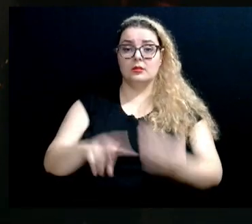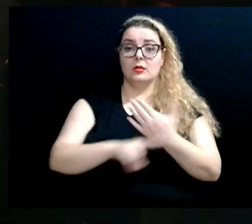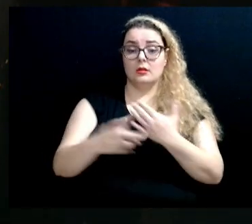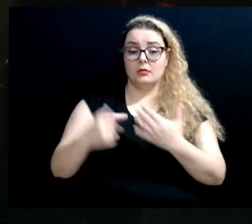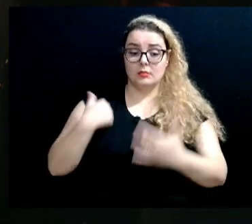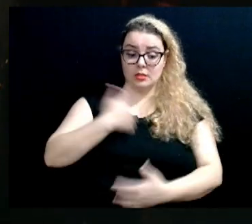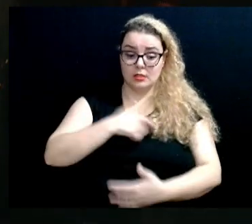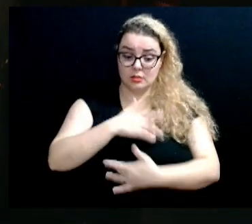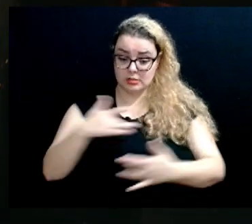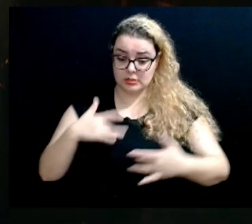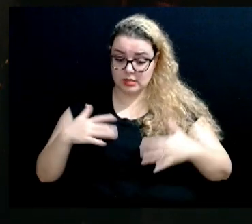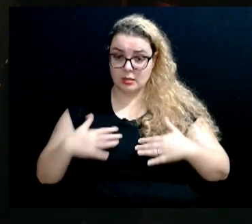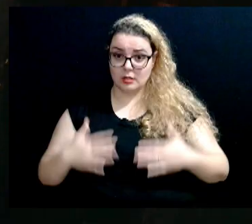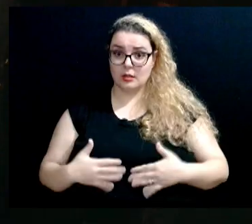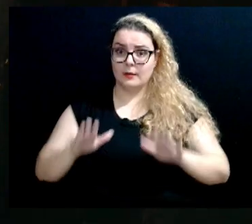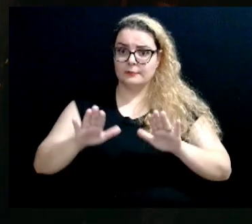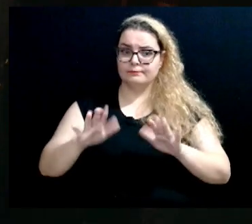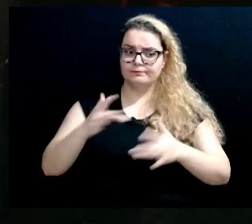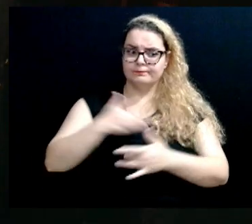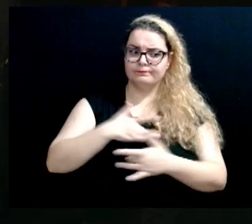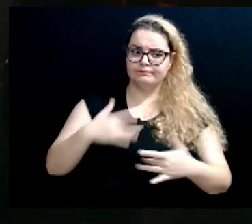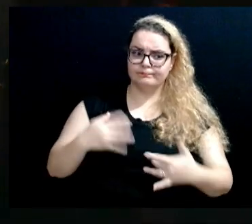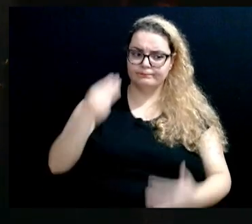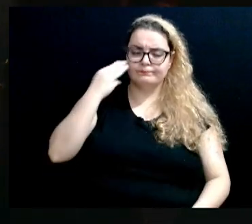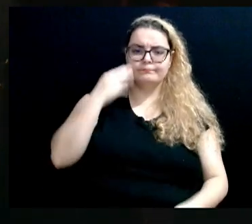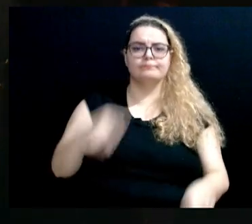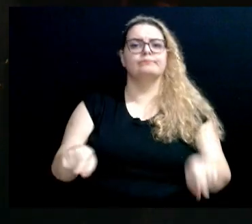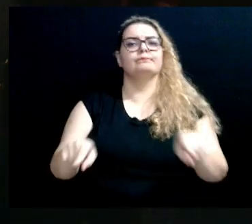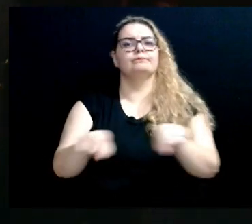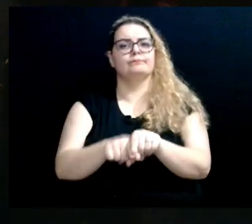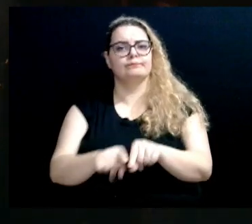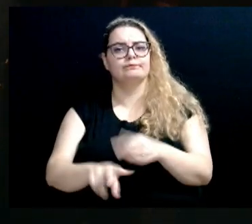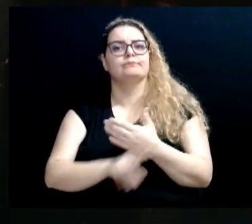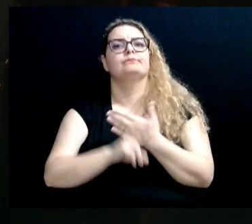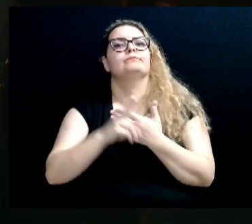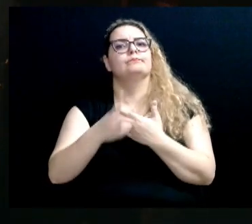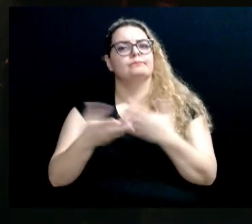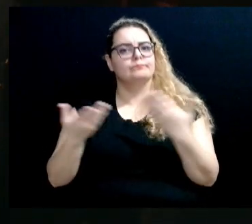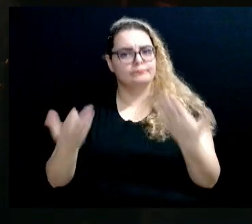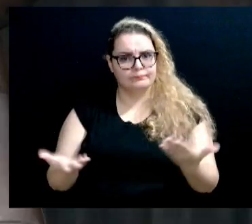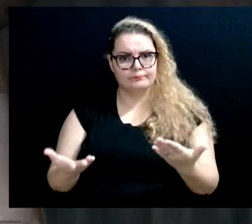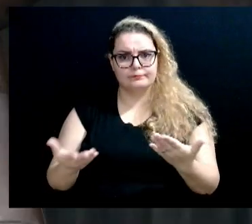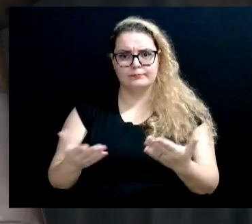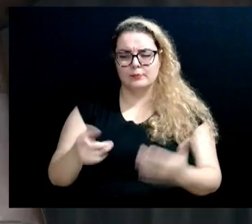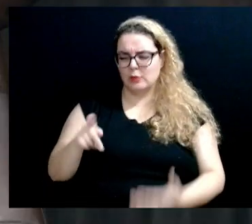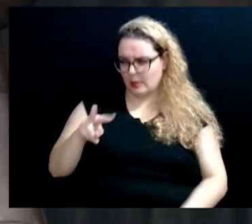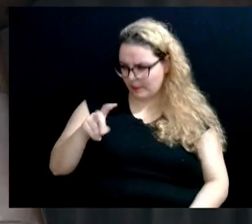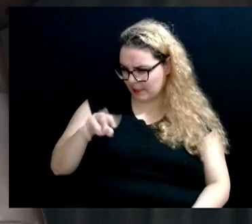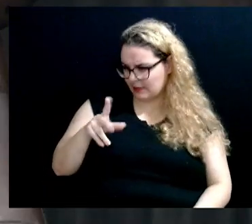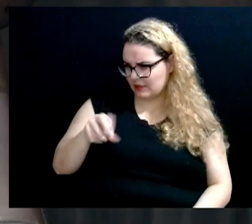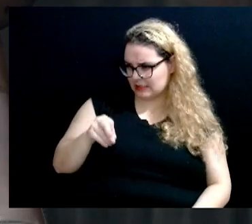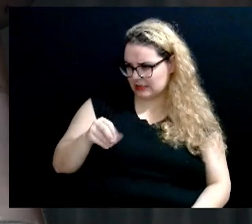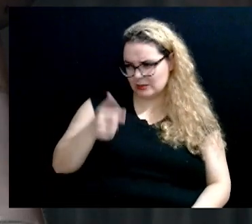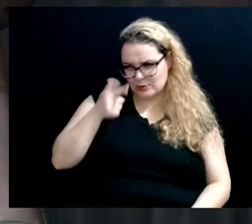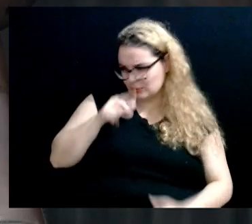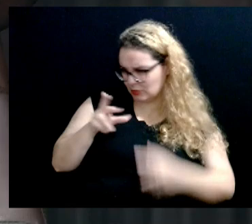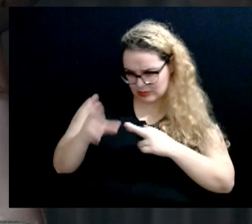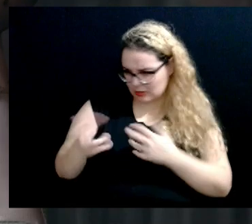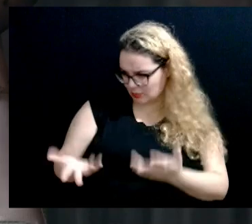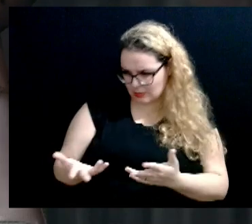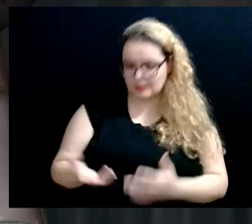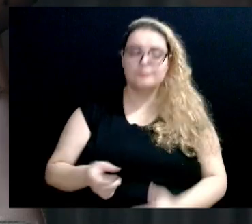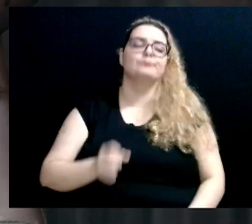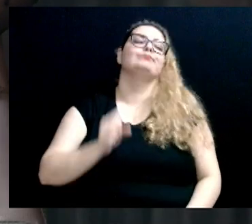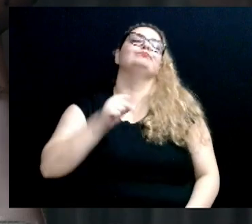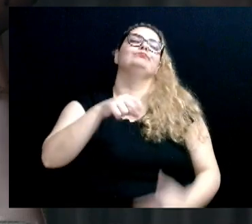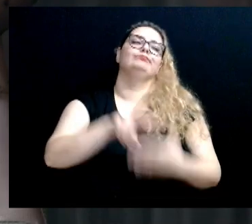mas a nossa saúde mental também é impactada por essa privação. Muito impactada, Rúbia, porque a gente, como